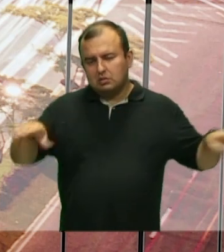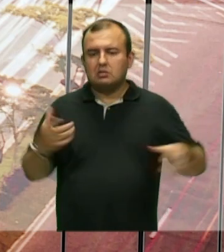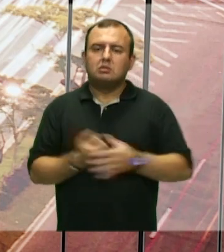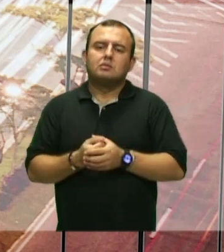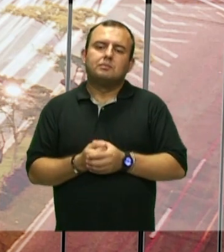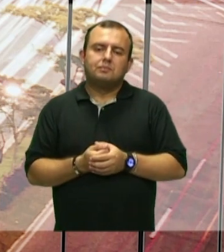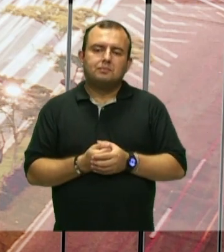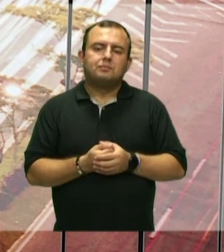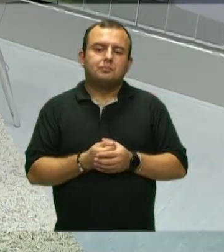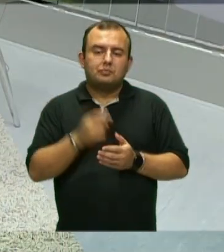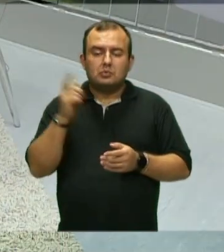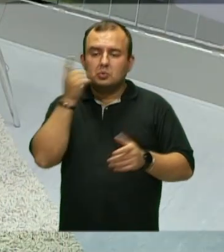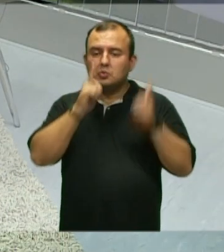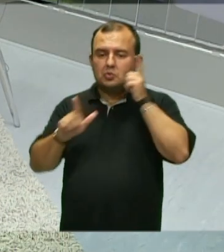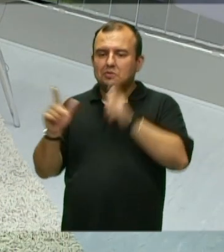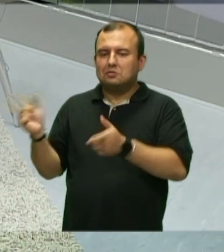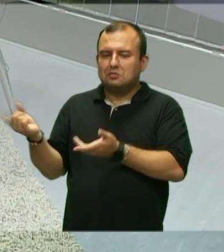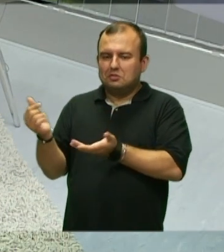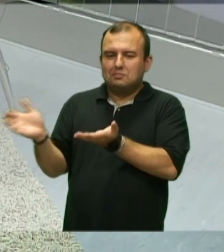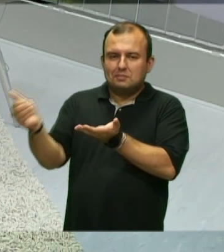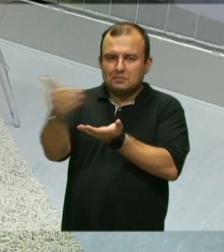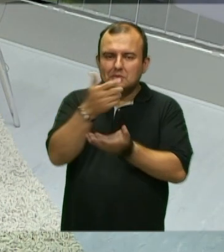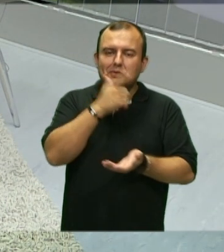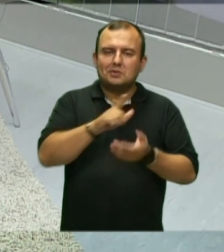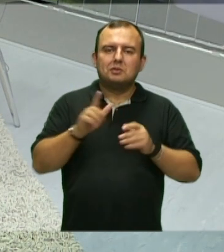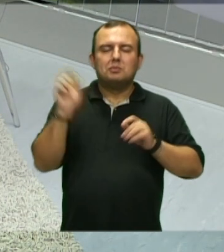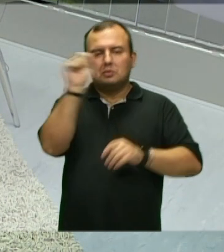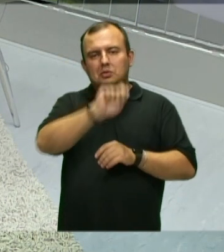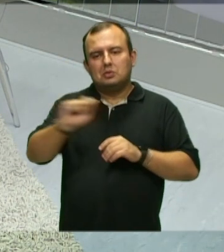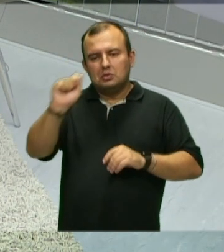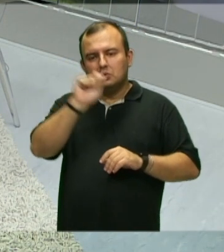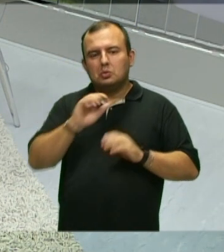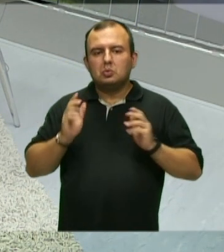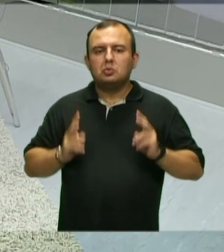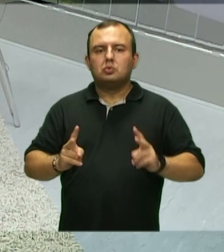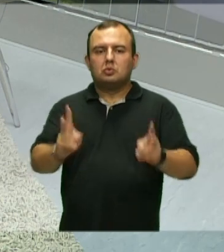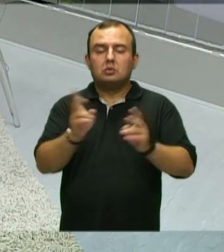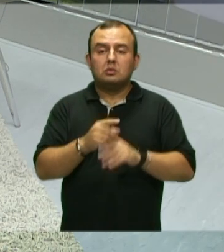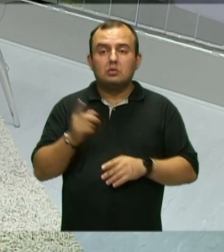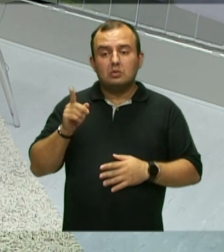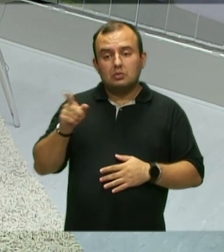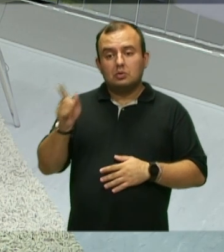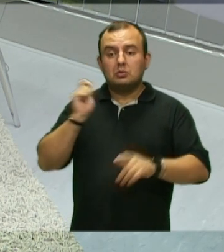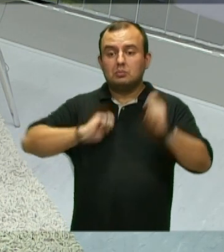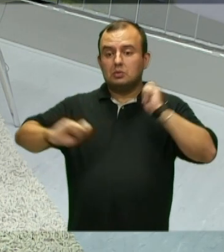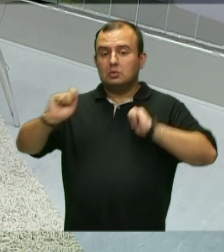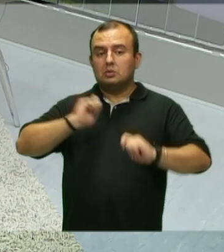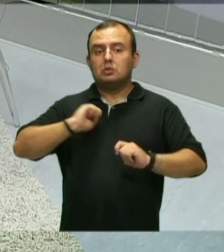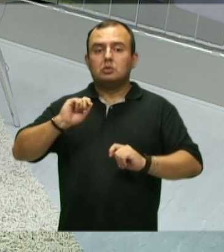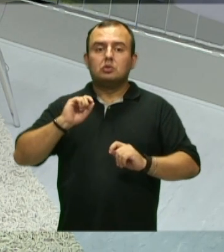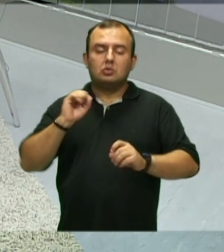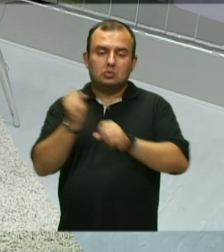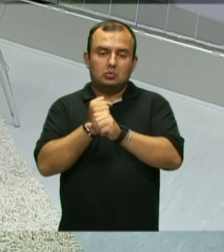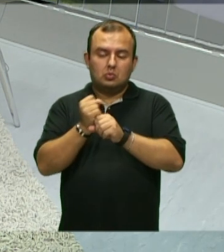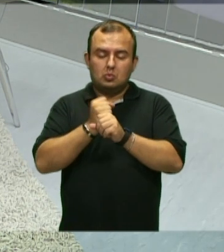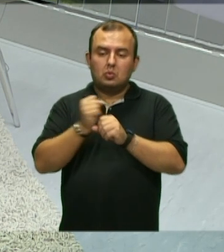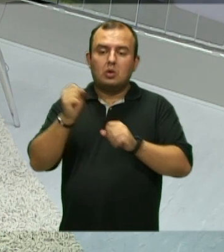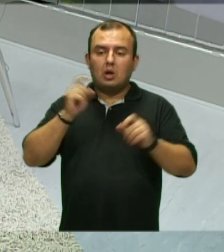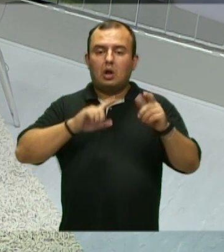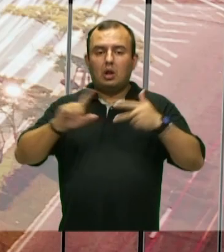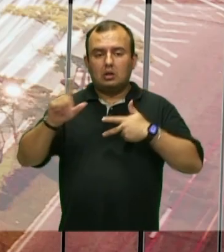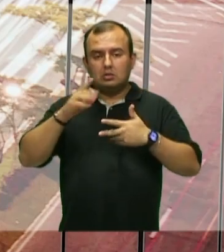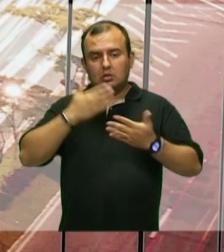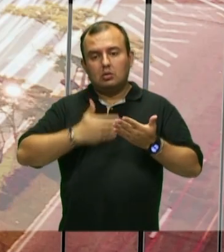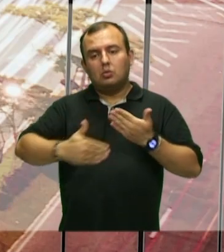Sim, angariar recursos para poder tocar a associação. Vereador, qual a sua expectativa para o ano legislativo, o